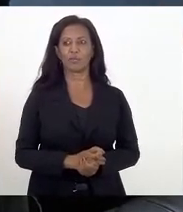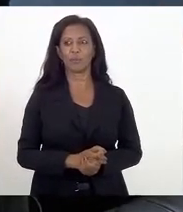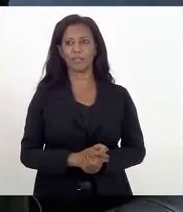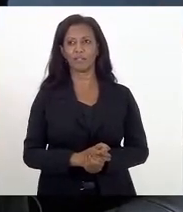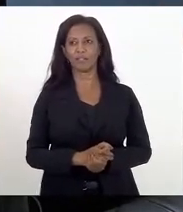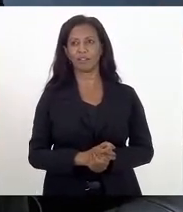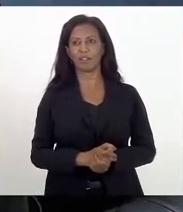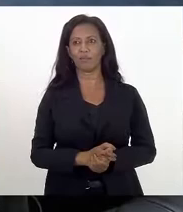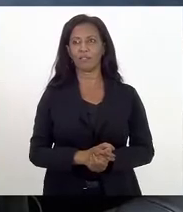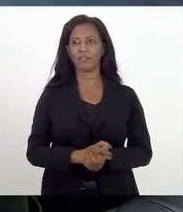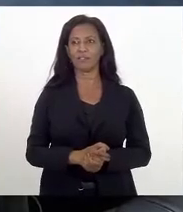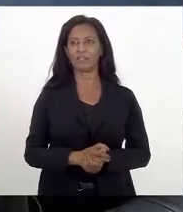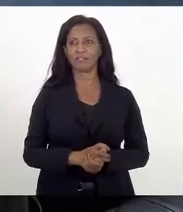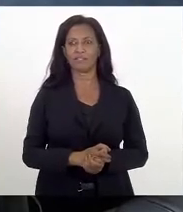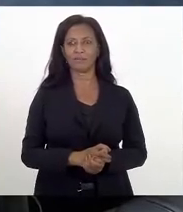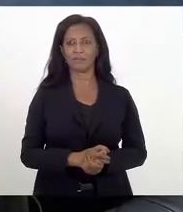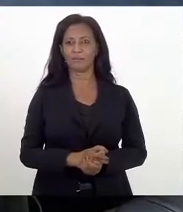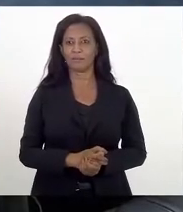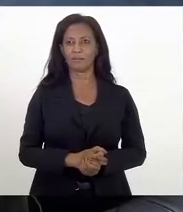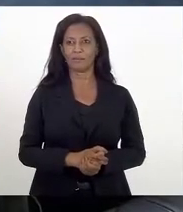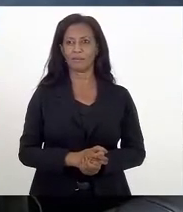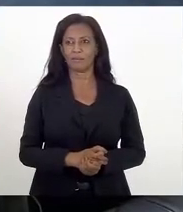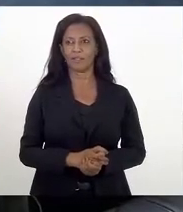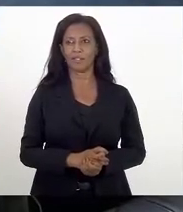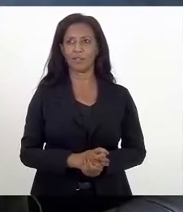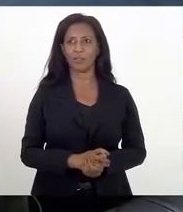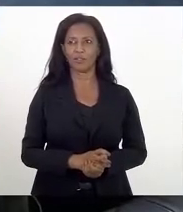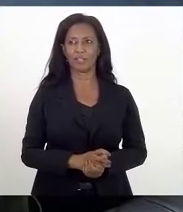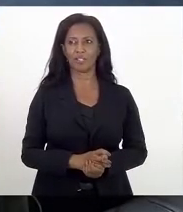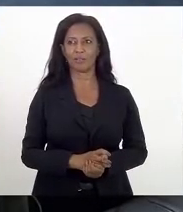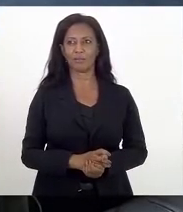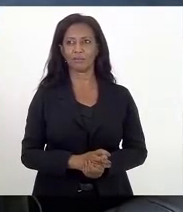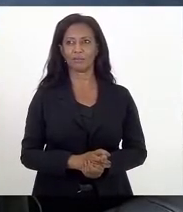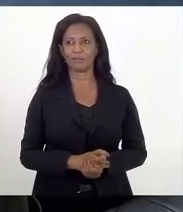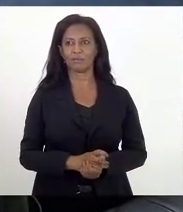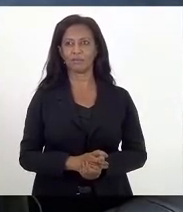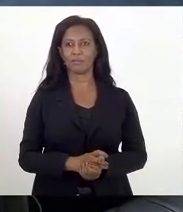É, Val? O excelente está animado, porque hoje tem futebol.